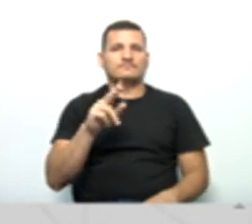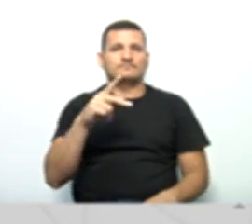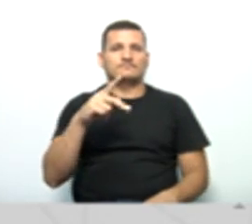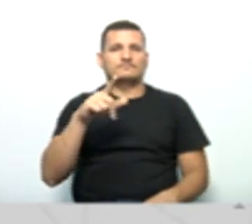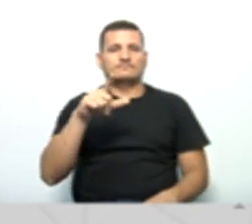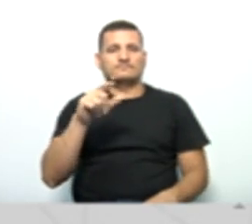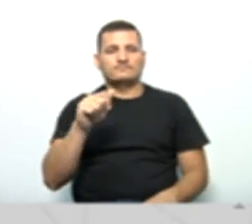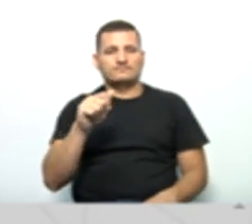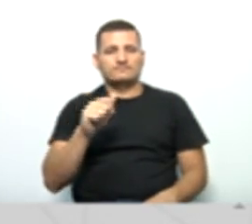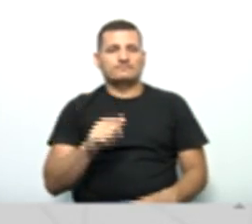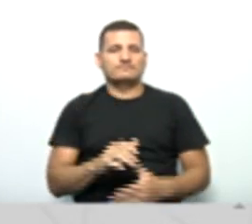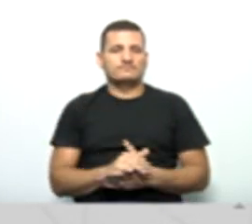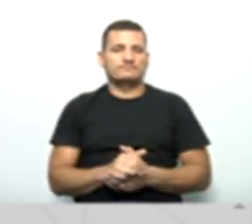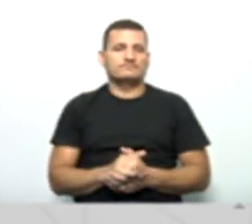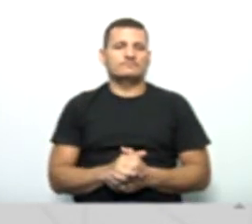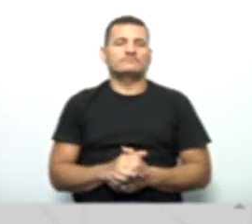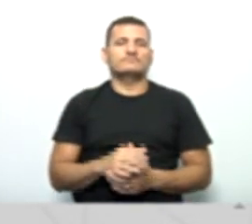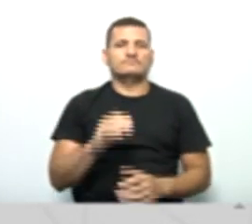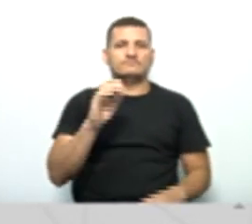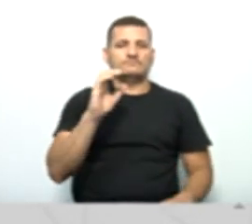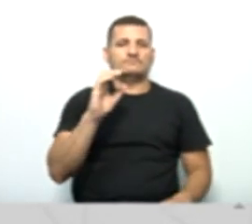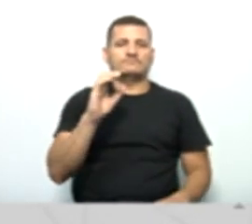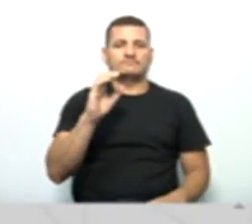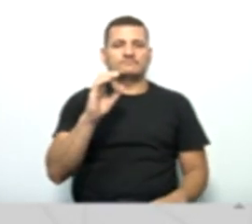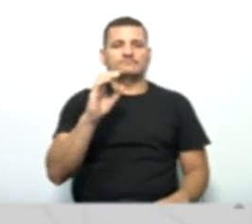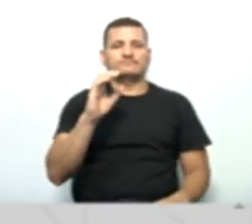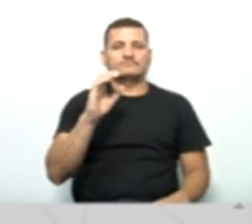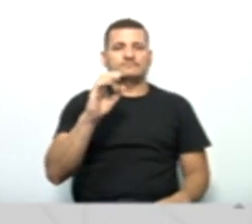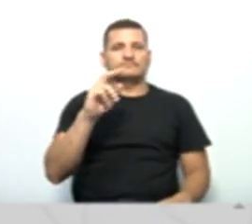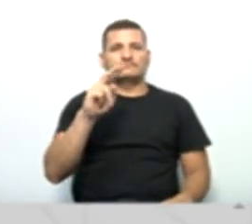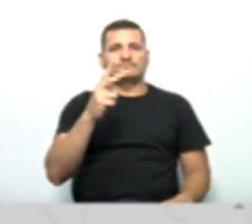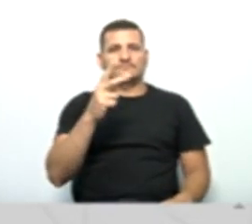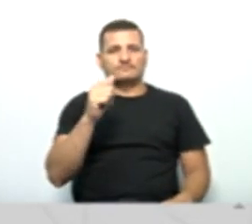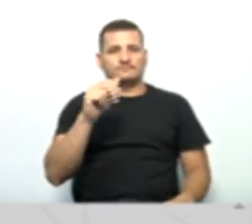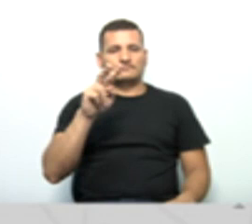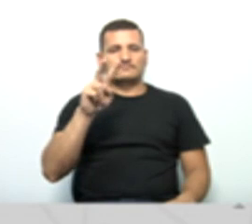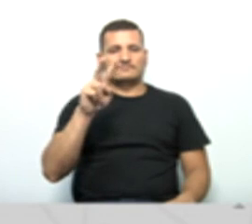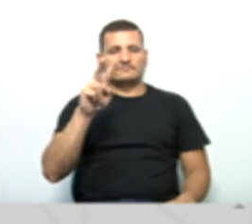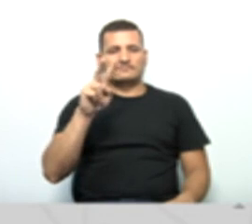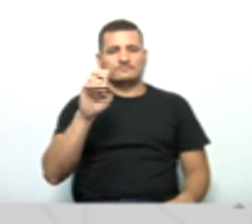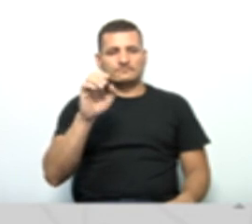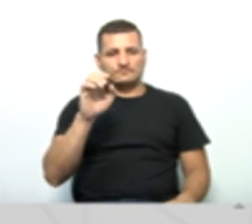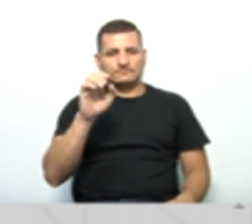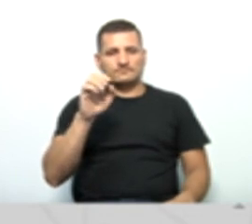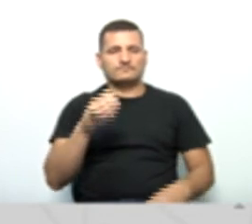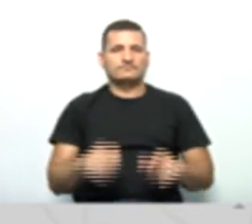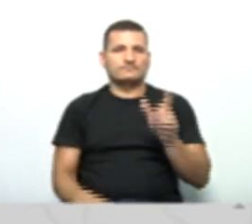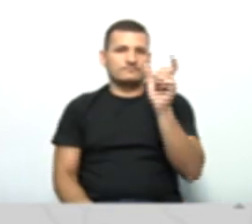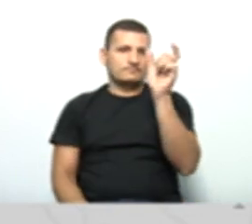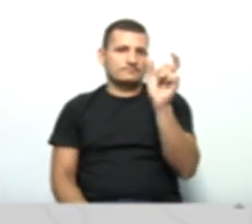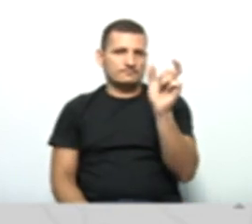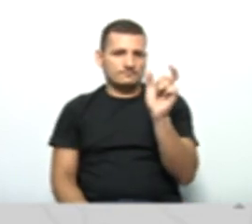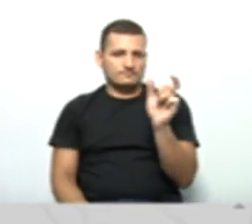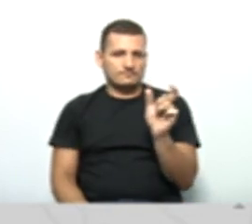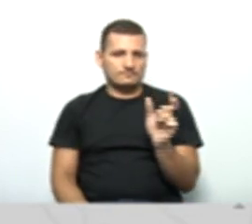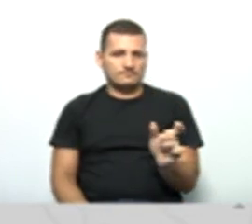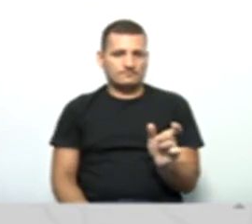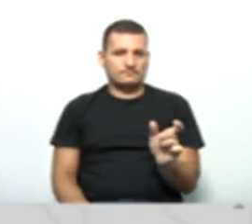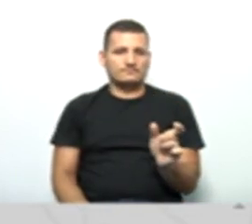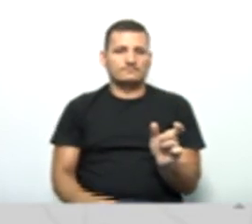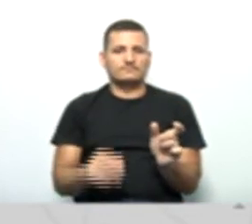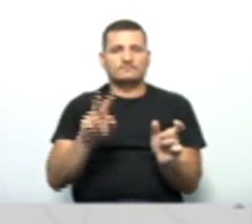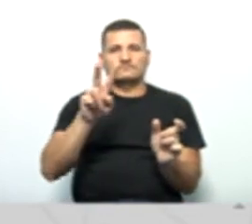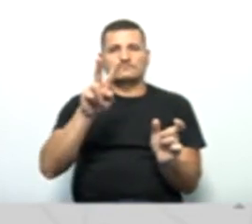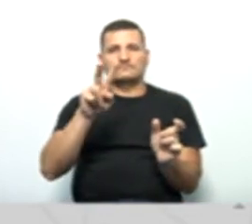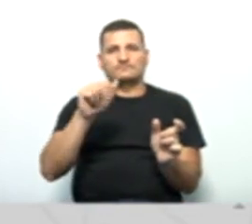Então aqui, tá vendo aqui, ó, aqui chave e aqui valor. Então aqui todas as chaves, ó, tá vendo? Todas as chaves, olha aqui, ó, todas as